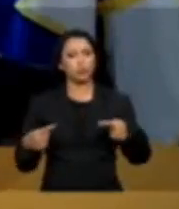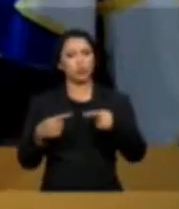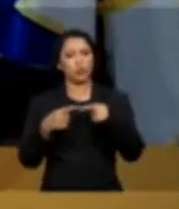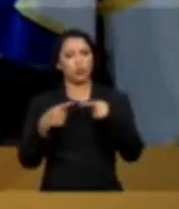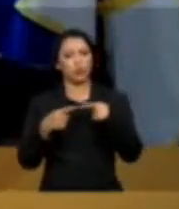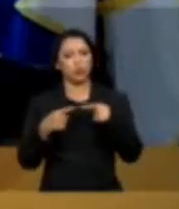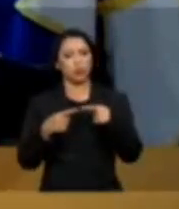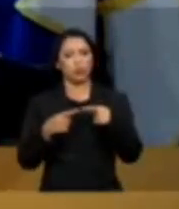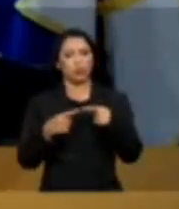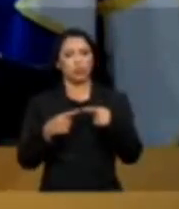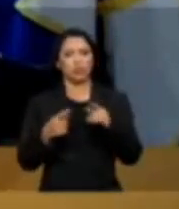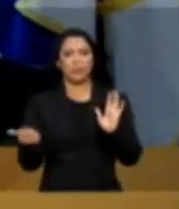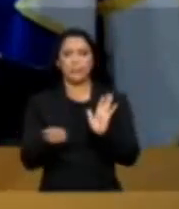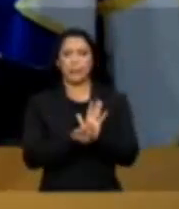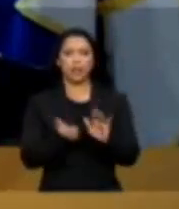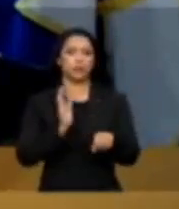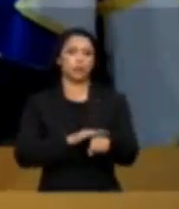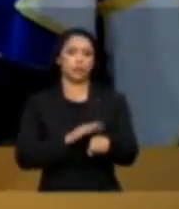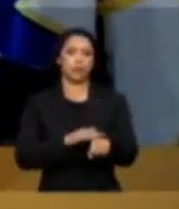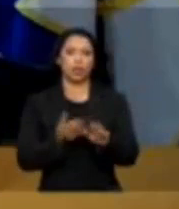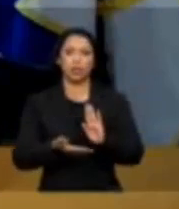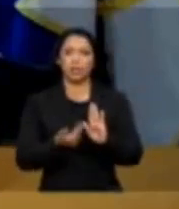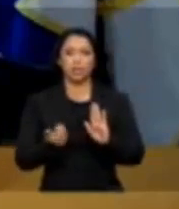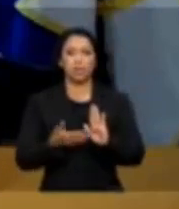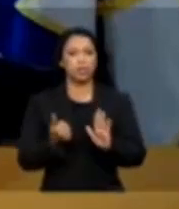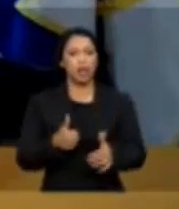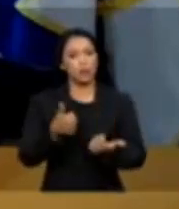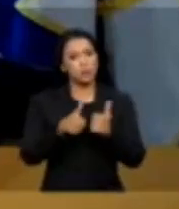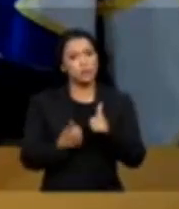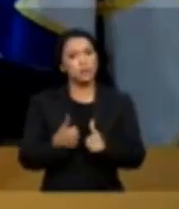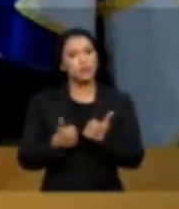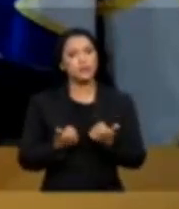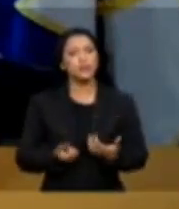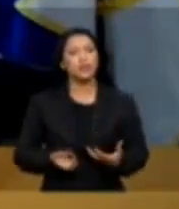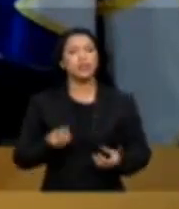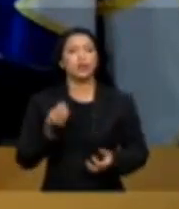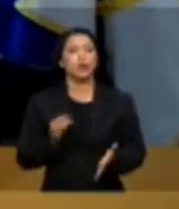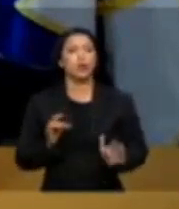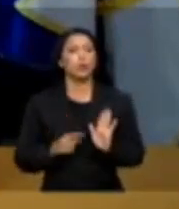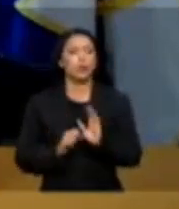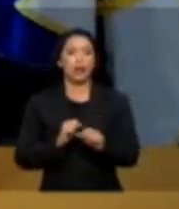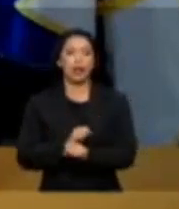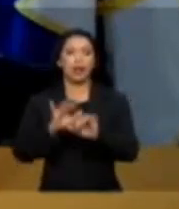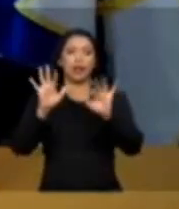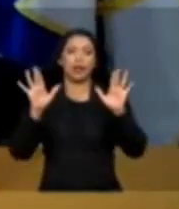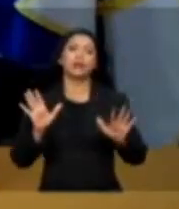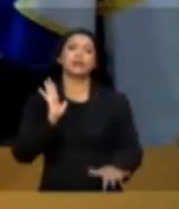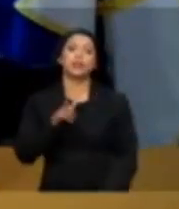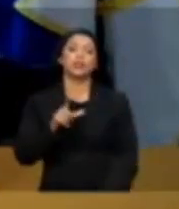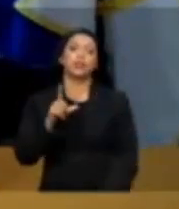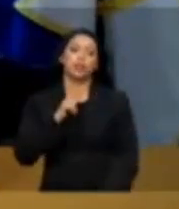o afastamento do marco temporal, quando se verifica de maneira evidente que já